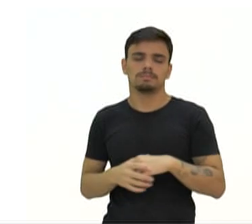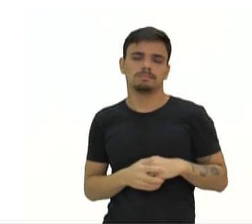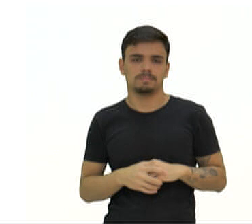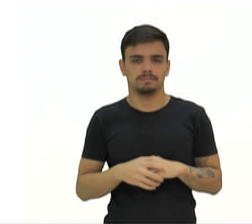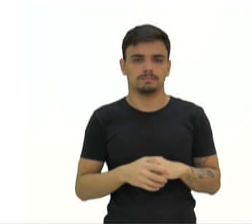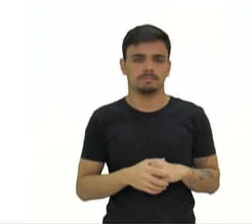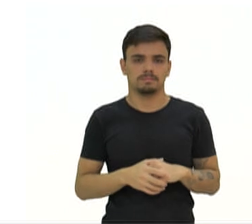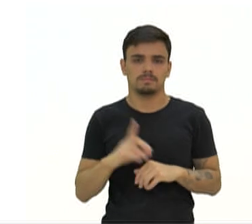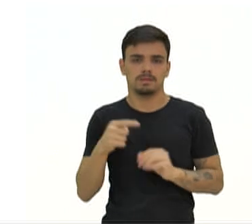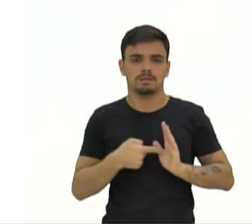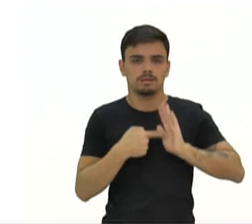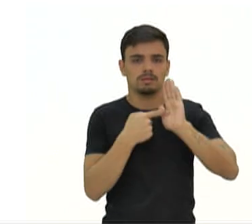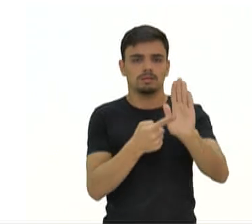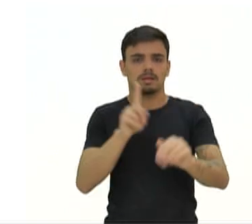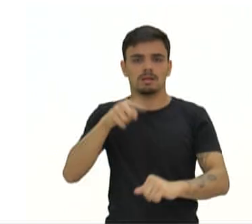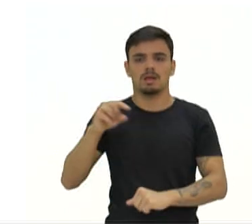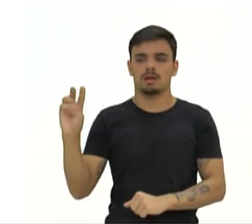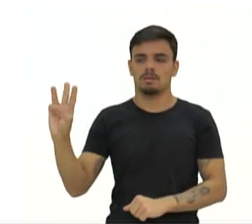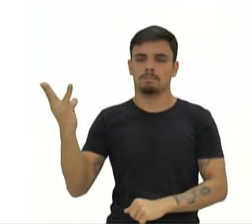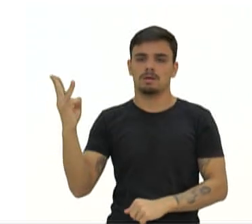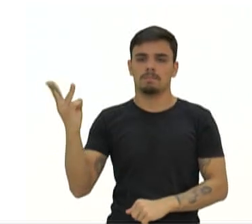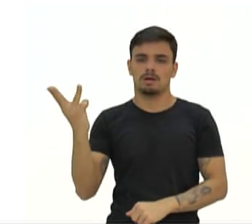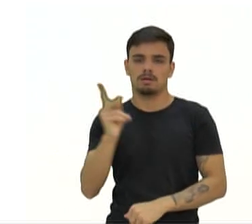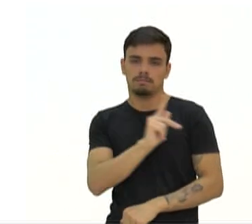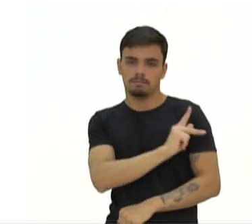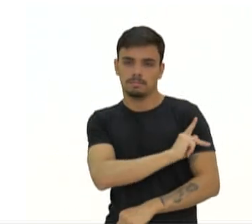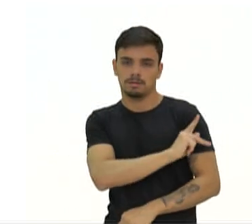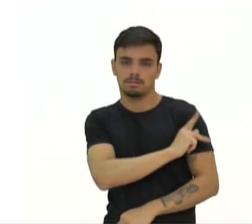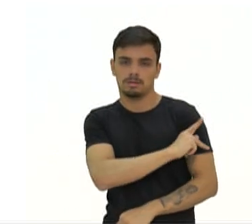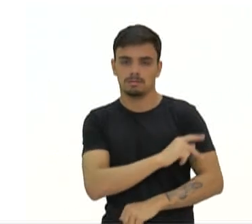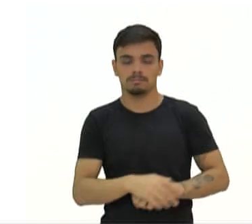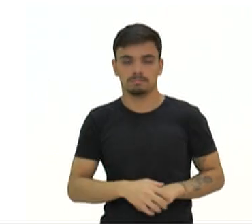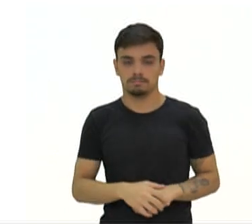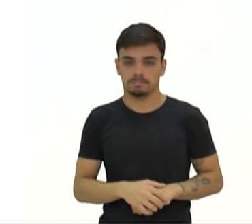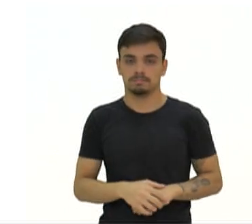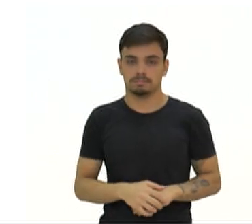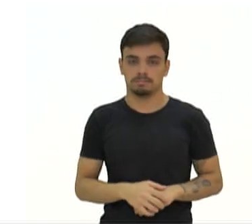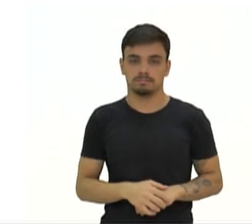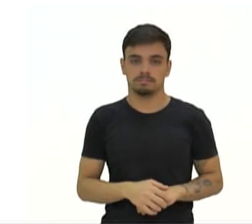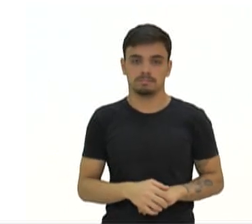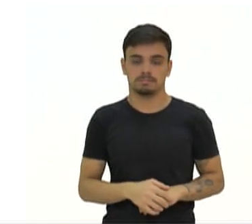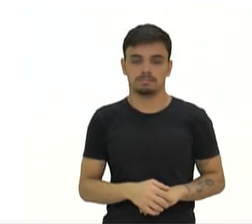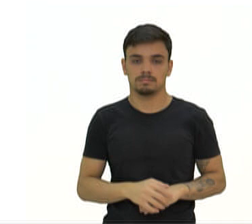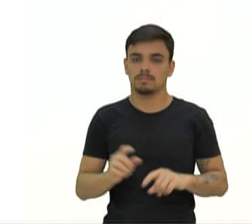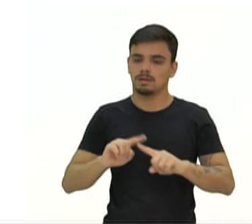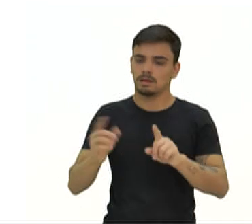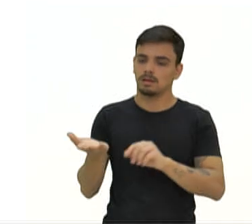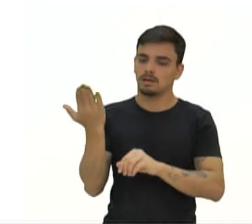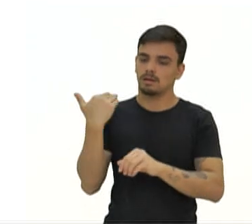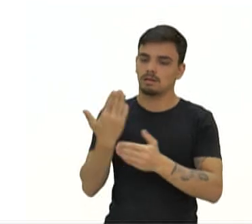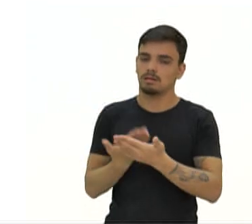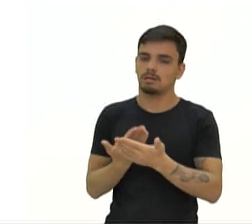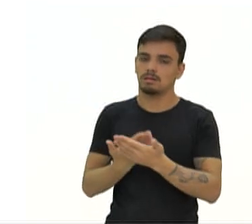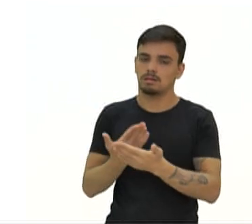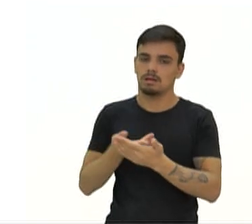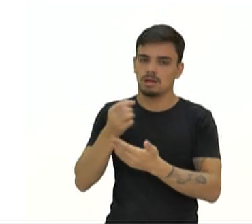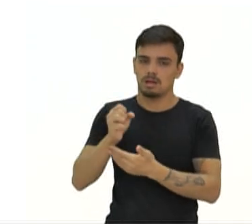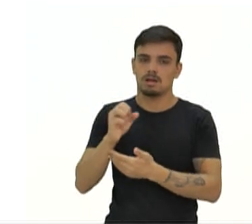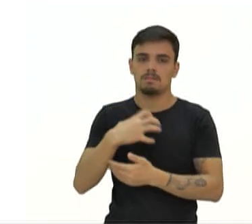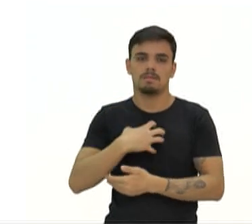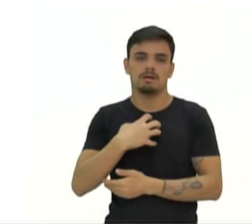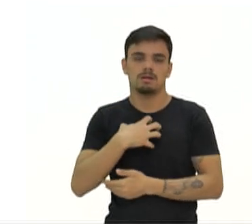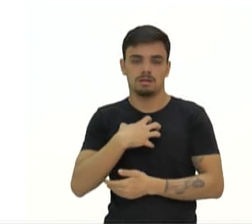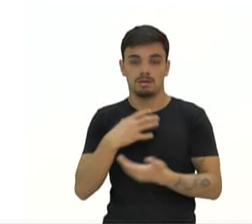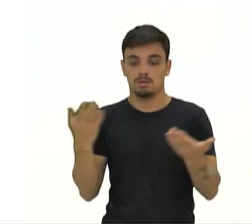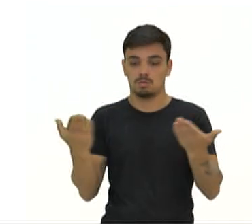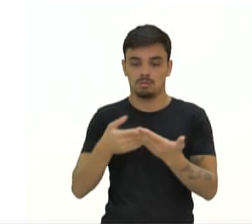será para Maranhão e Piauí. Na aula anterior foi para Bahia, mas hoje o nosso destaque é Maranhão